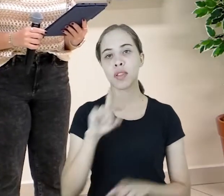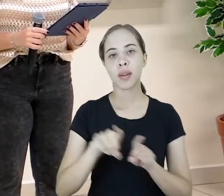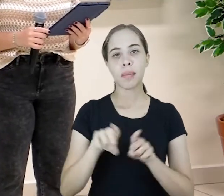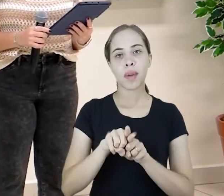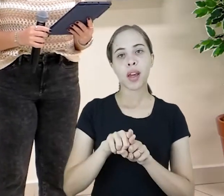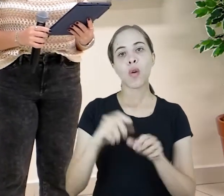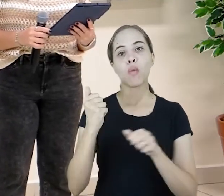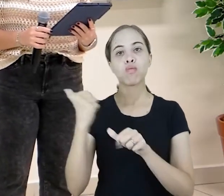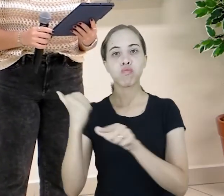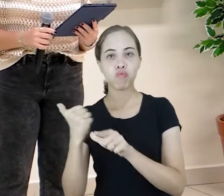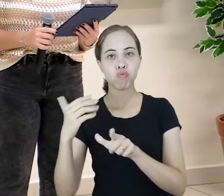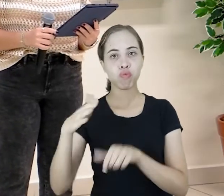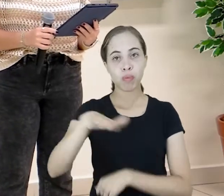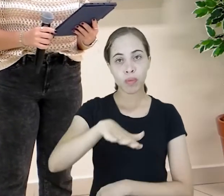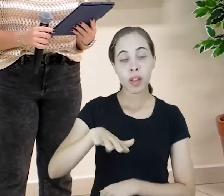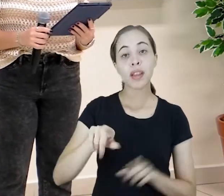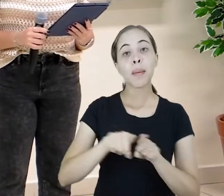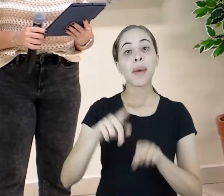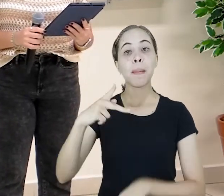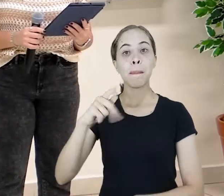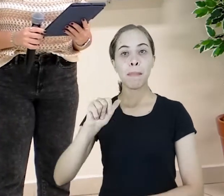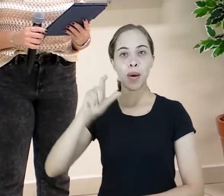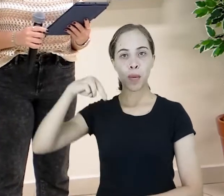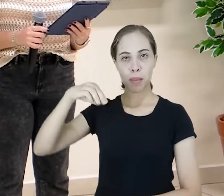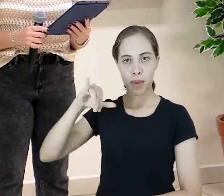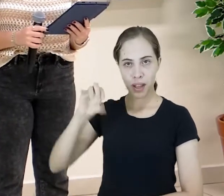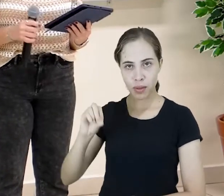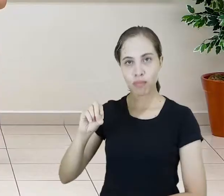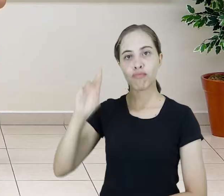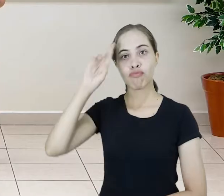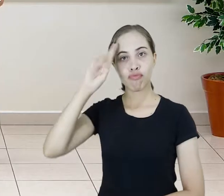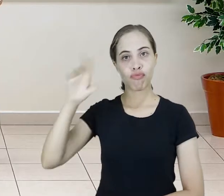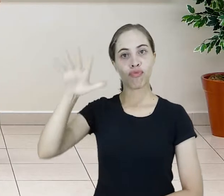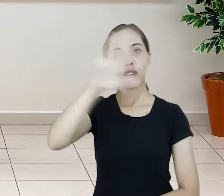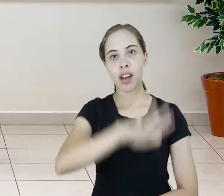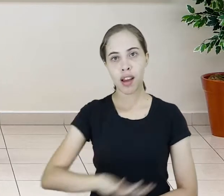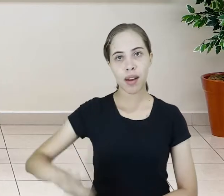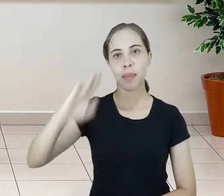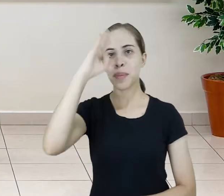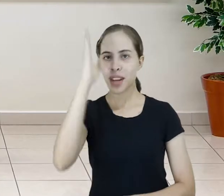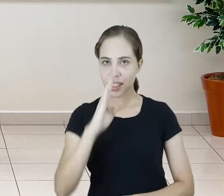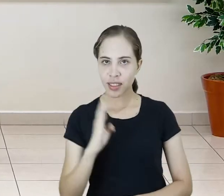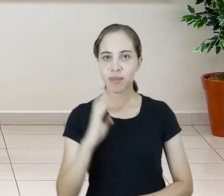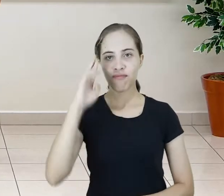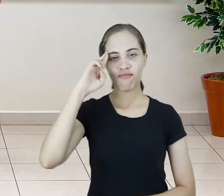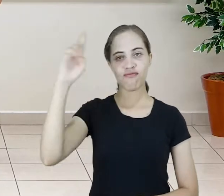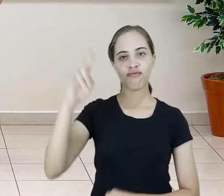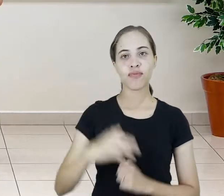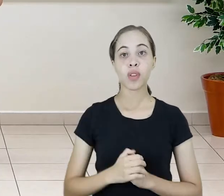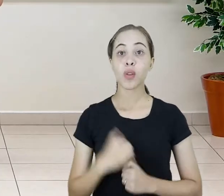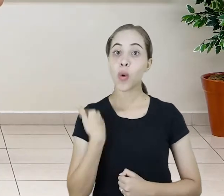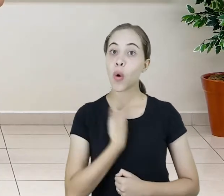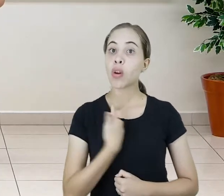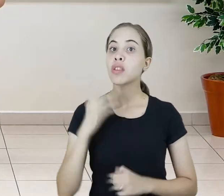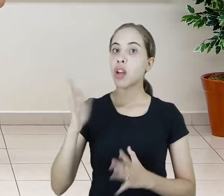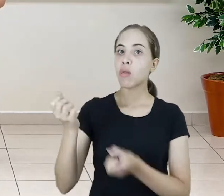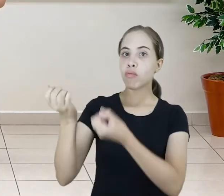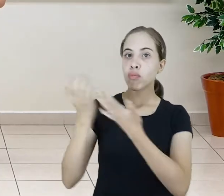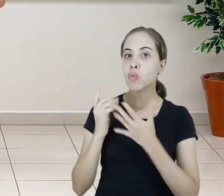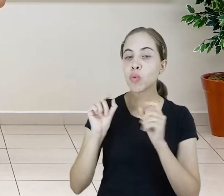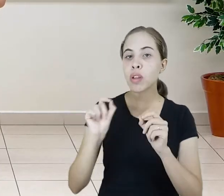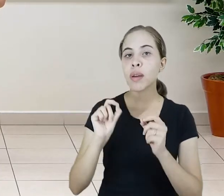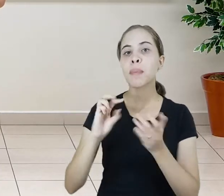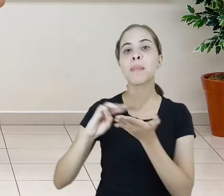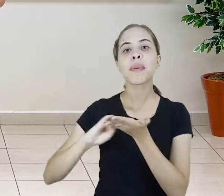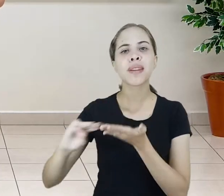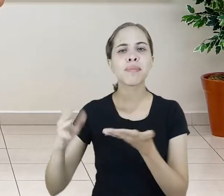reconhecemos a presença do irmão Palmênio Castro, diretor do Seminário e Instituto Nacional. E já podem se preparar, viu? Ouvimos boatos de que as mensagens